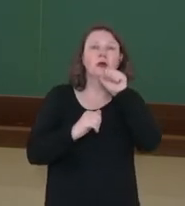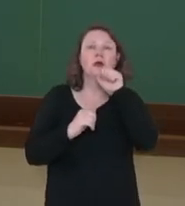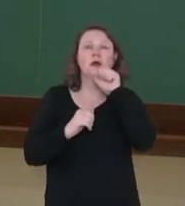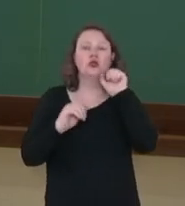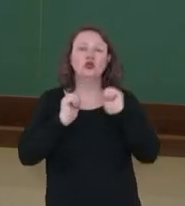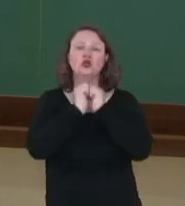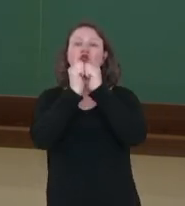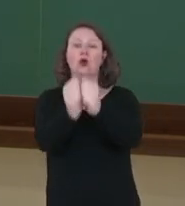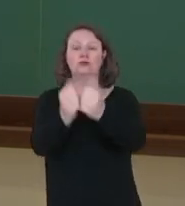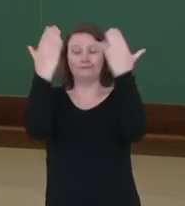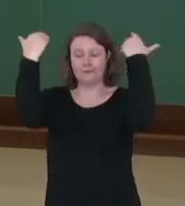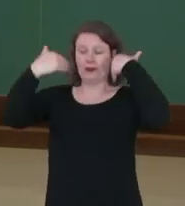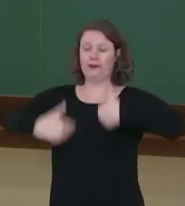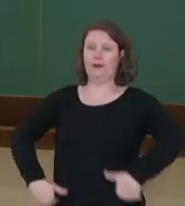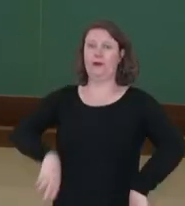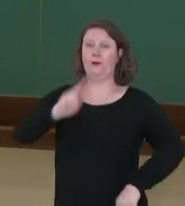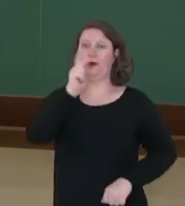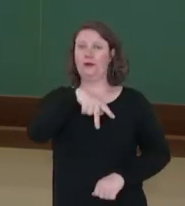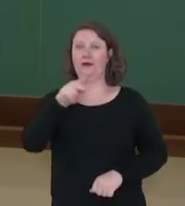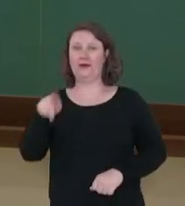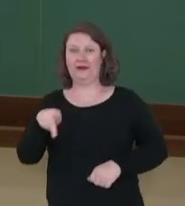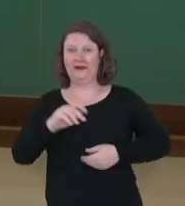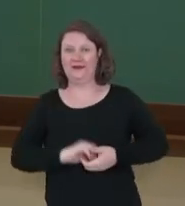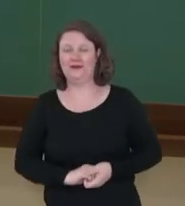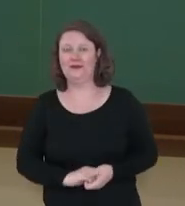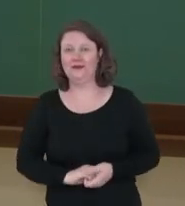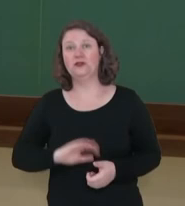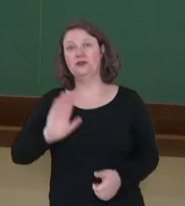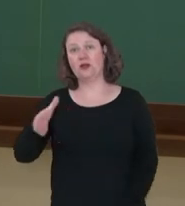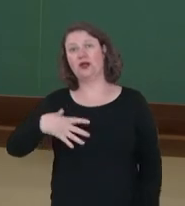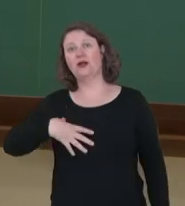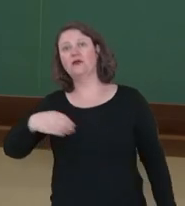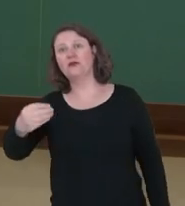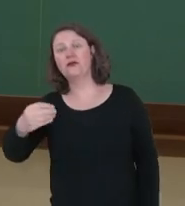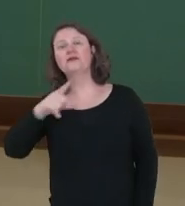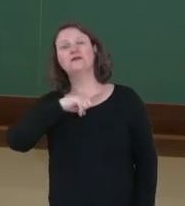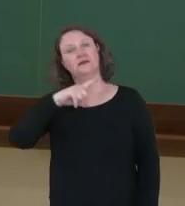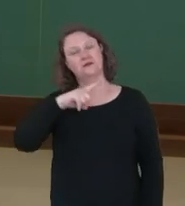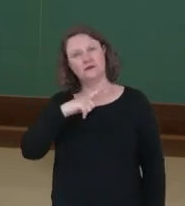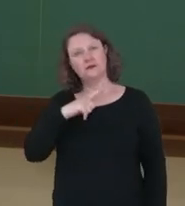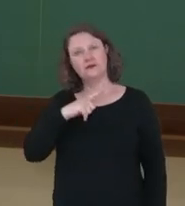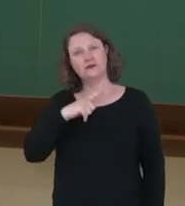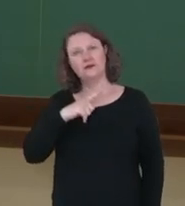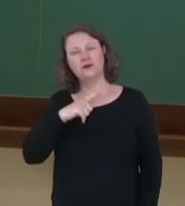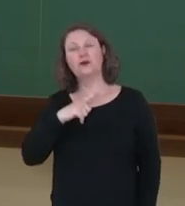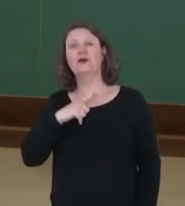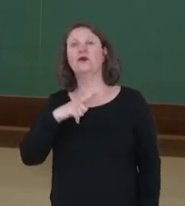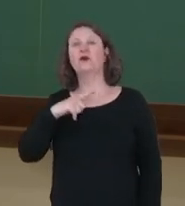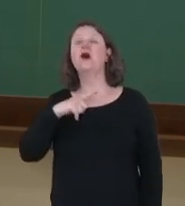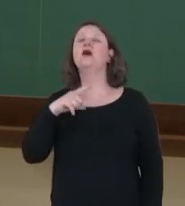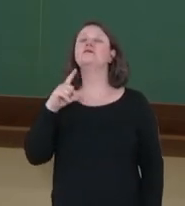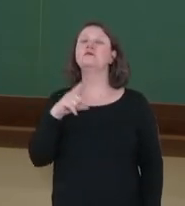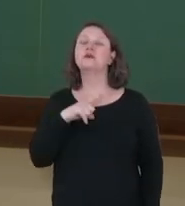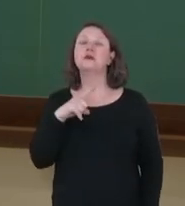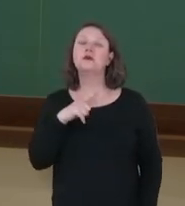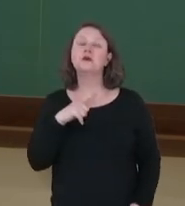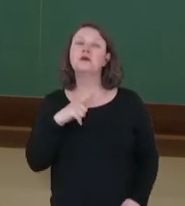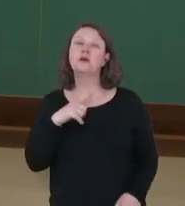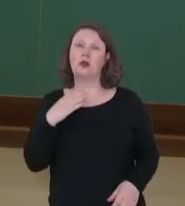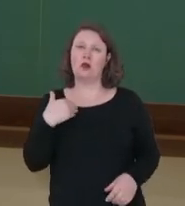cruzou, tá aqui a professora. Eu já tenho um filho, o Marcelinho. Então para ter o Marcelinho, eu,